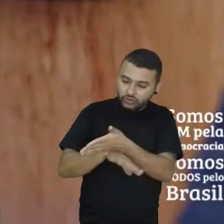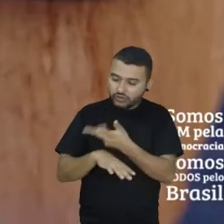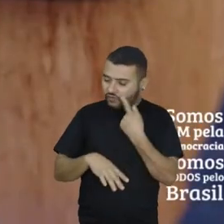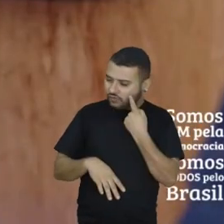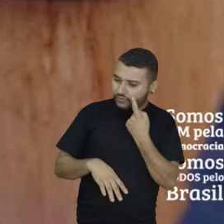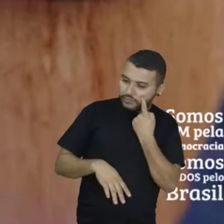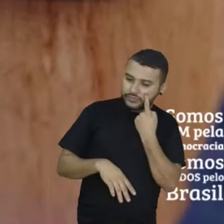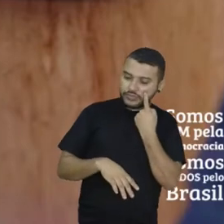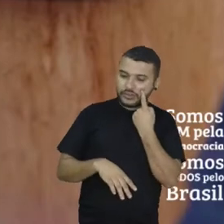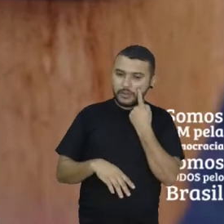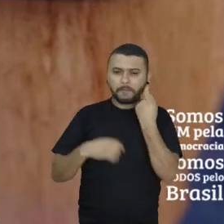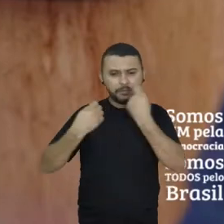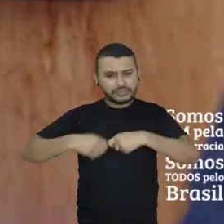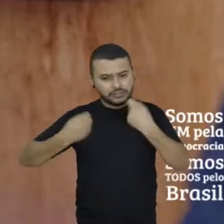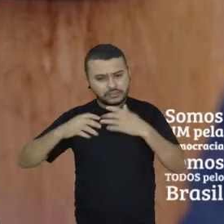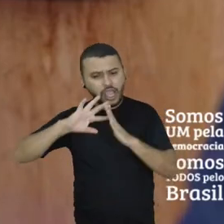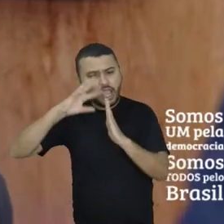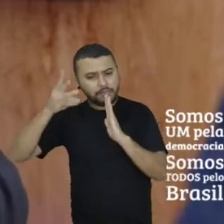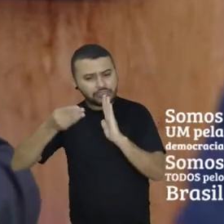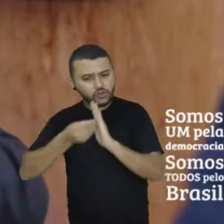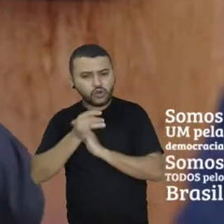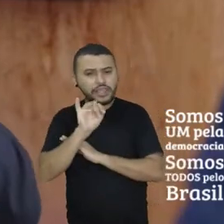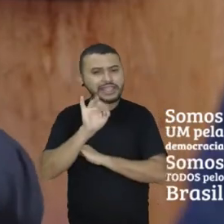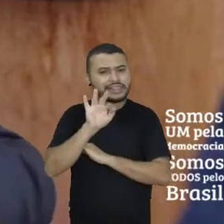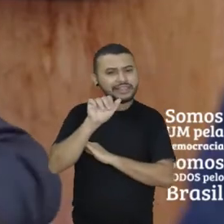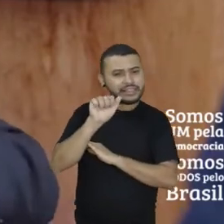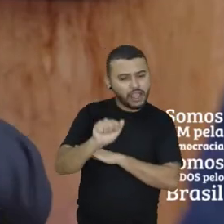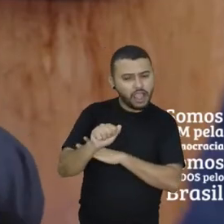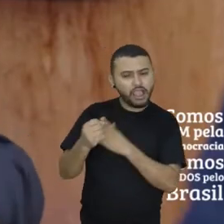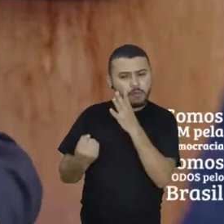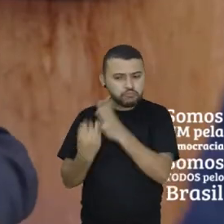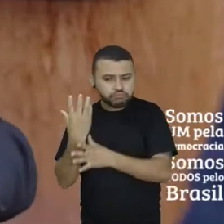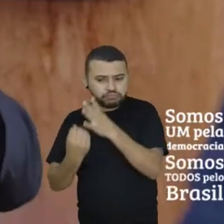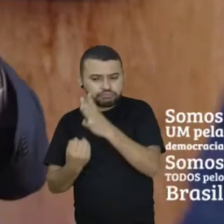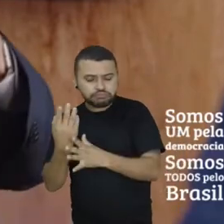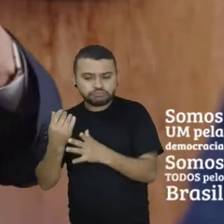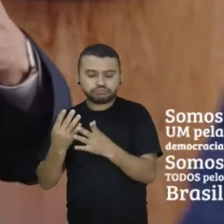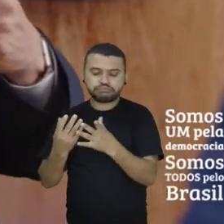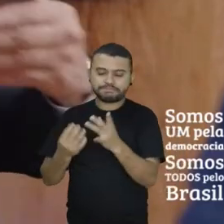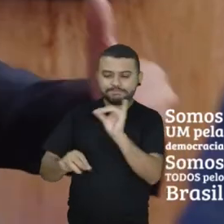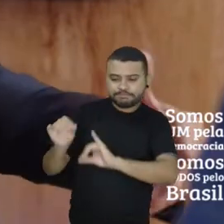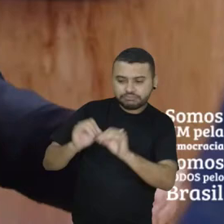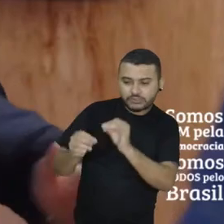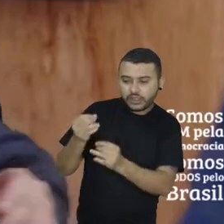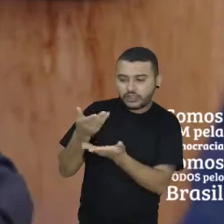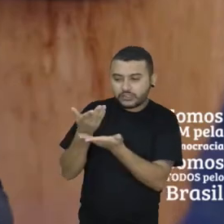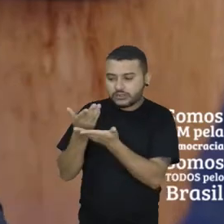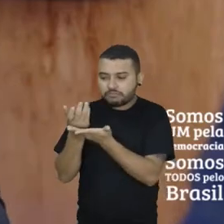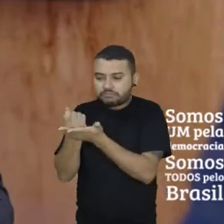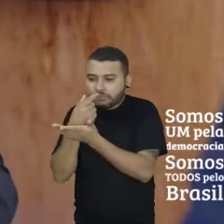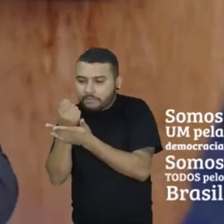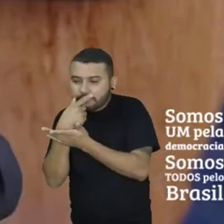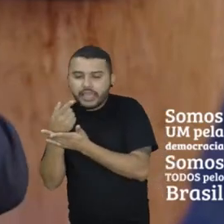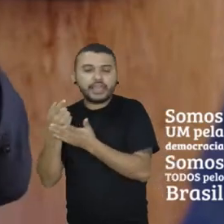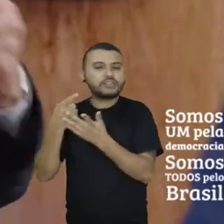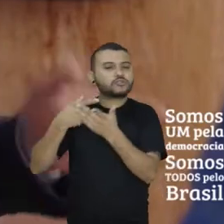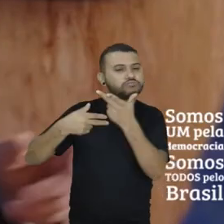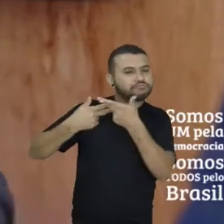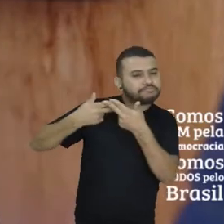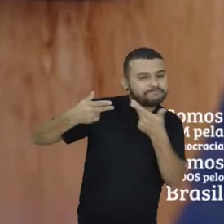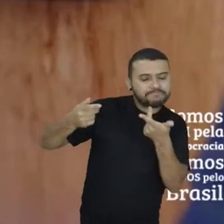precisamos fazer um ITA na Amazônia, fazer a biodiversidade virar medicamento,